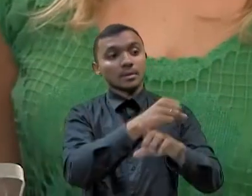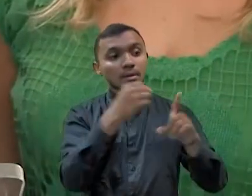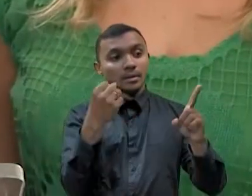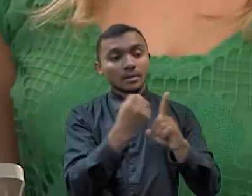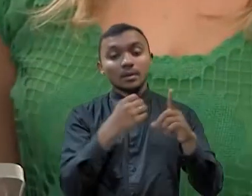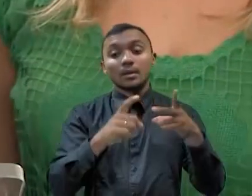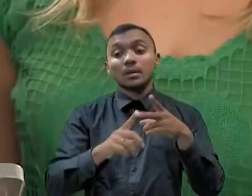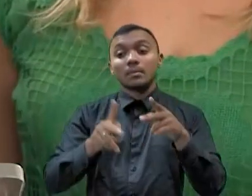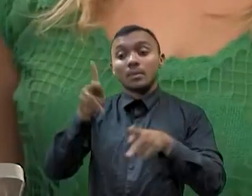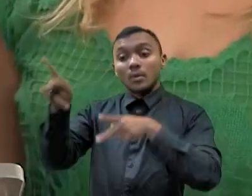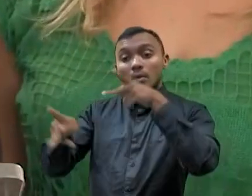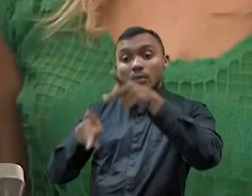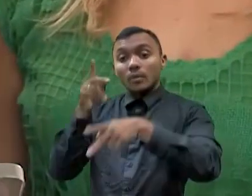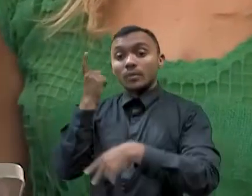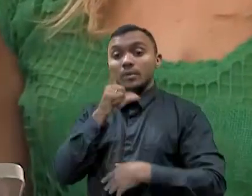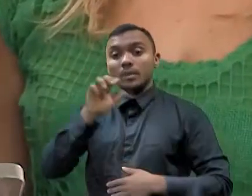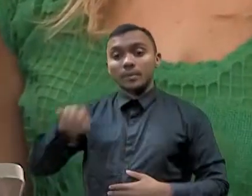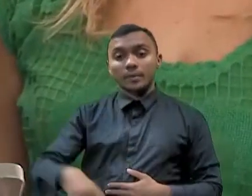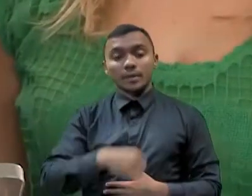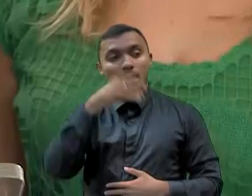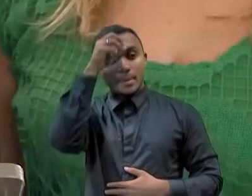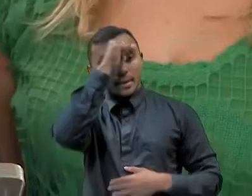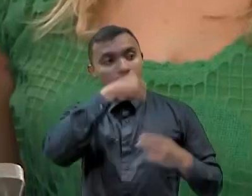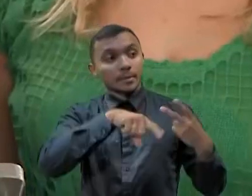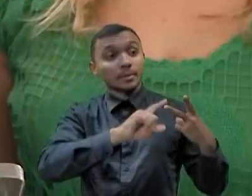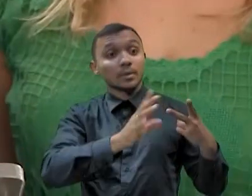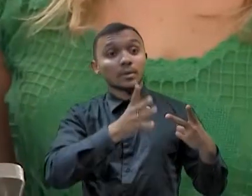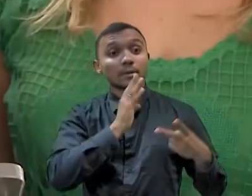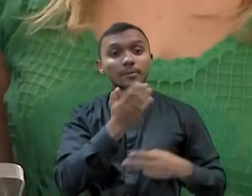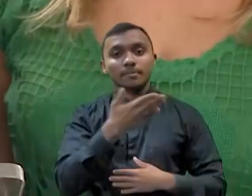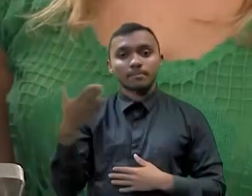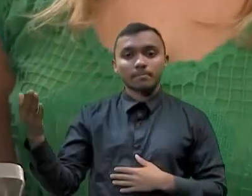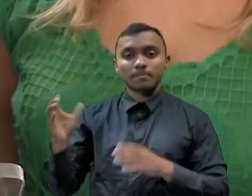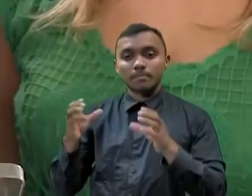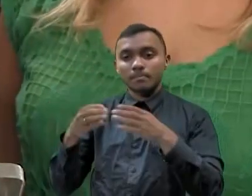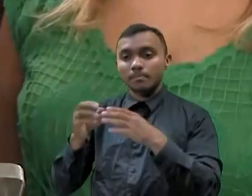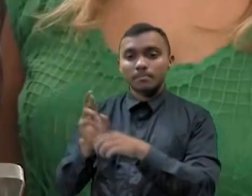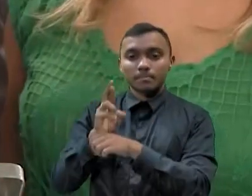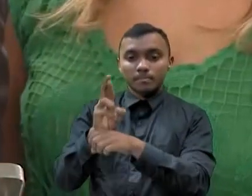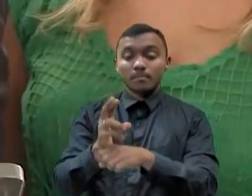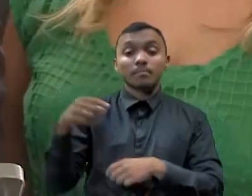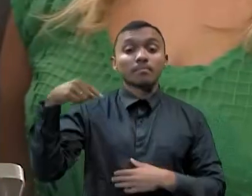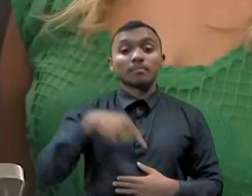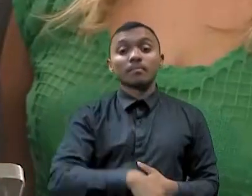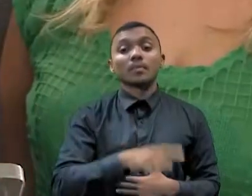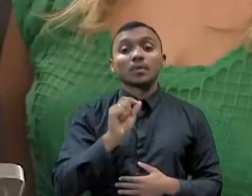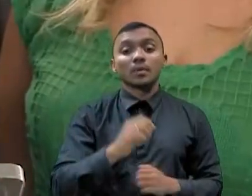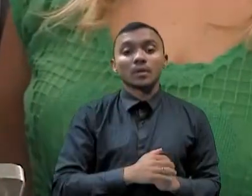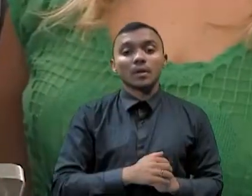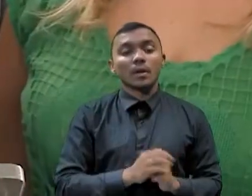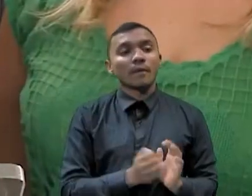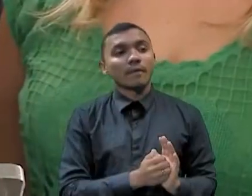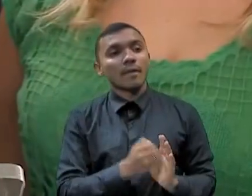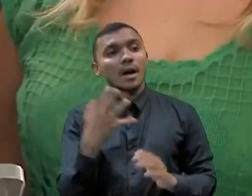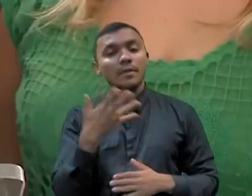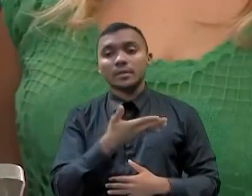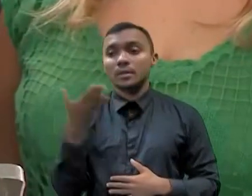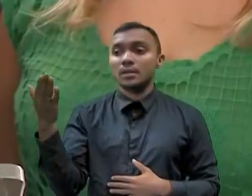ter a oportunidade de conhecer aquilo que os seus representantes estão fazendo. Nós temos aqui diversos deputados. Hoje